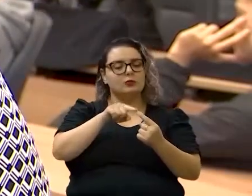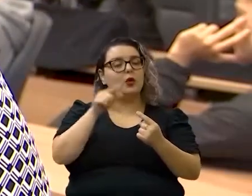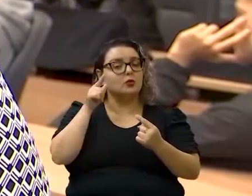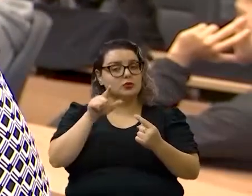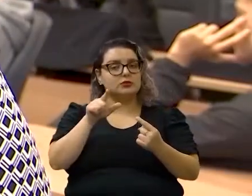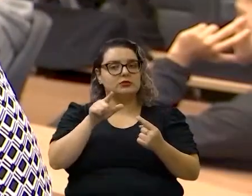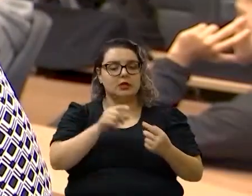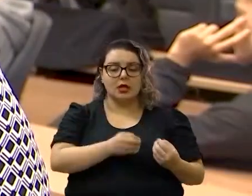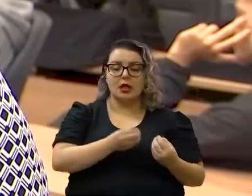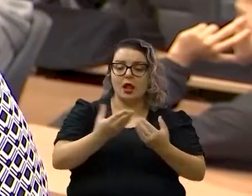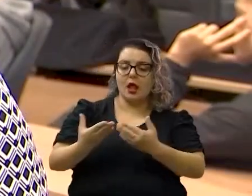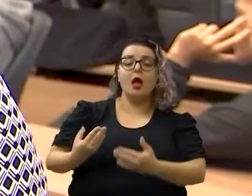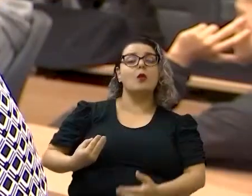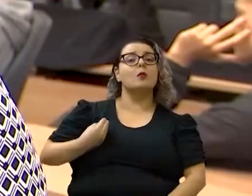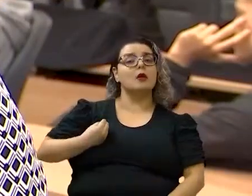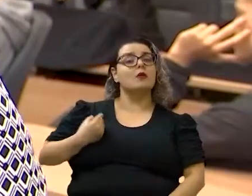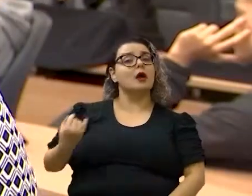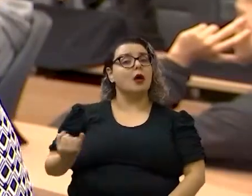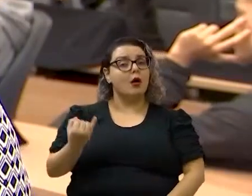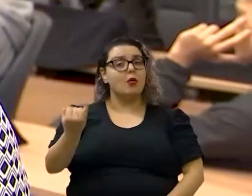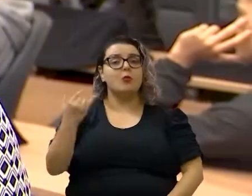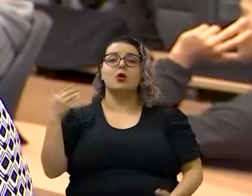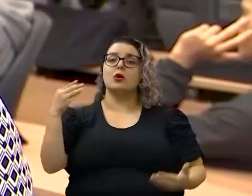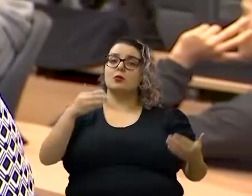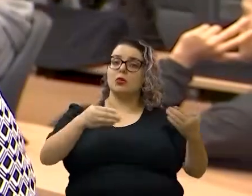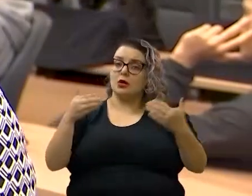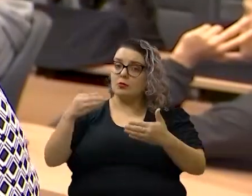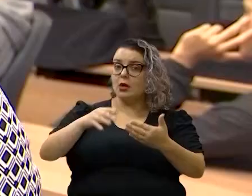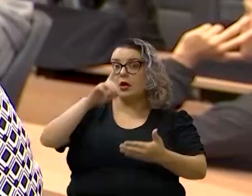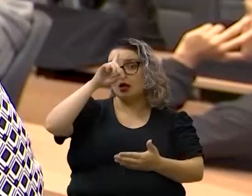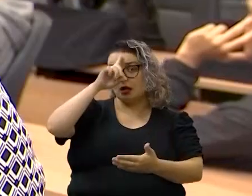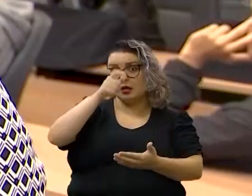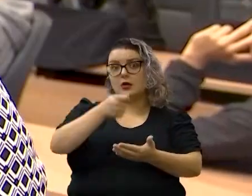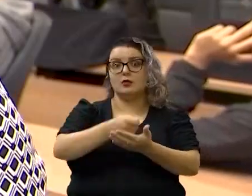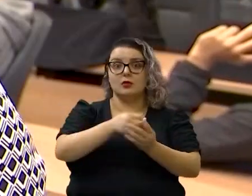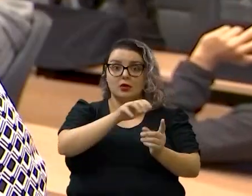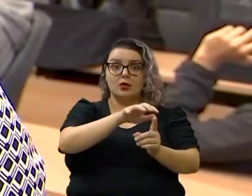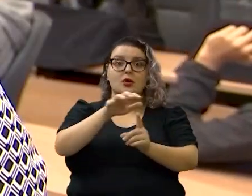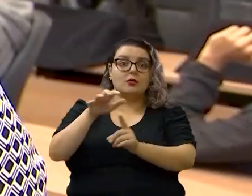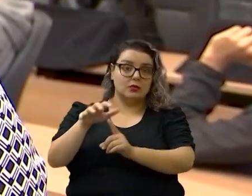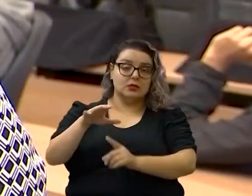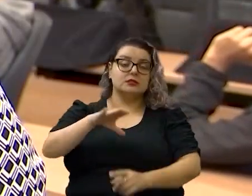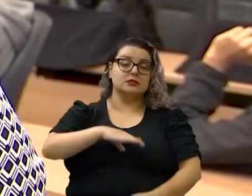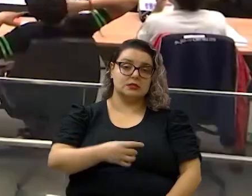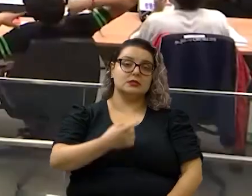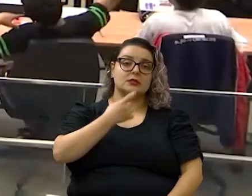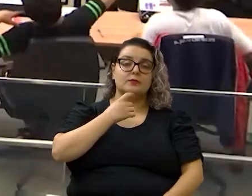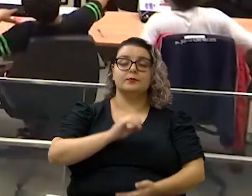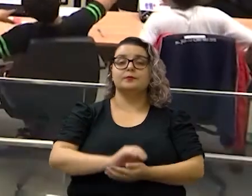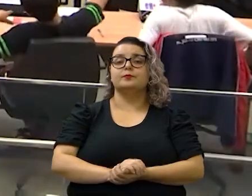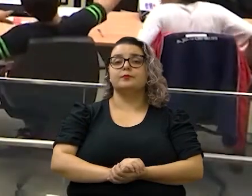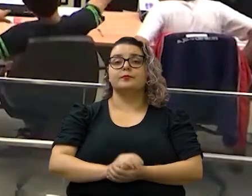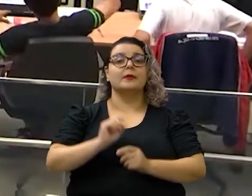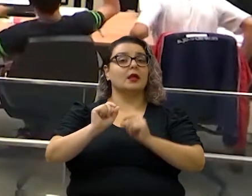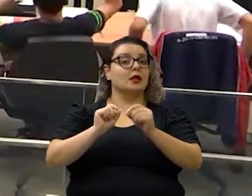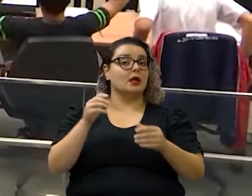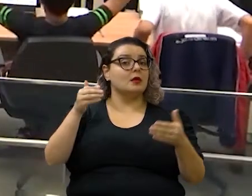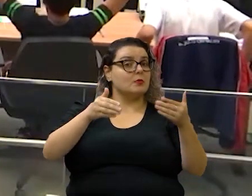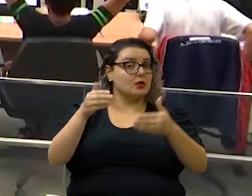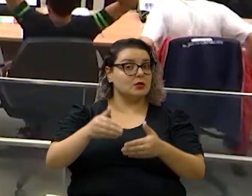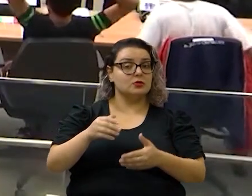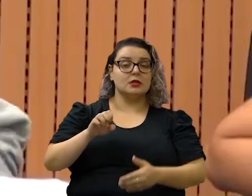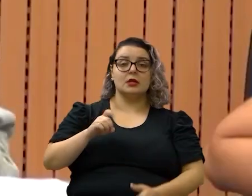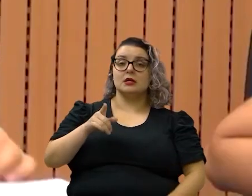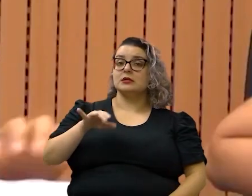nesse sentido de que eles para a vida a importância de participar em das decisões que afetam a vida no município quem participou das